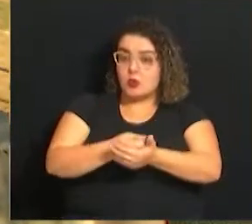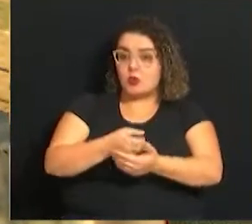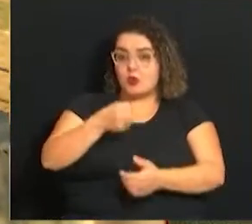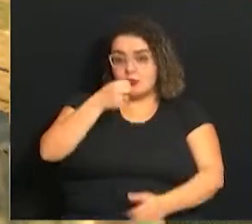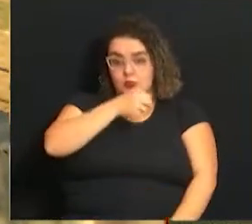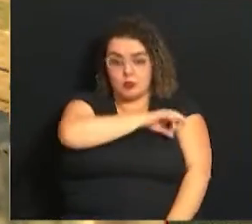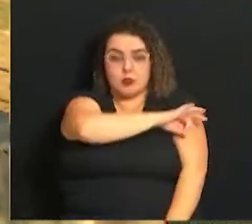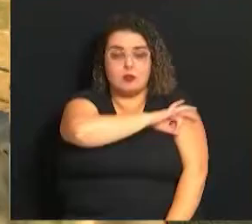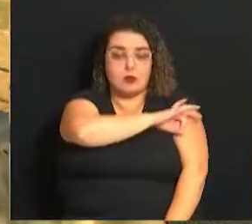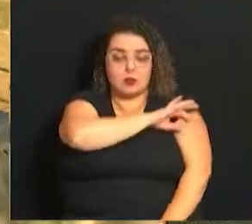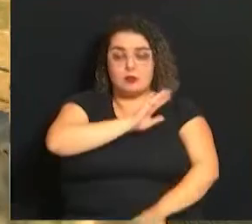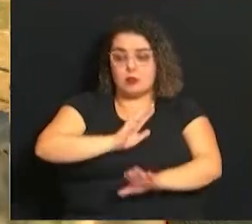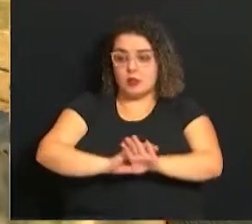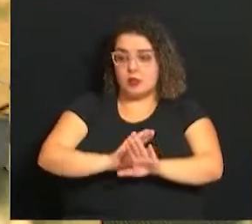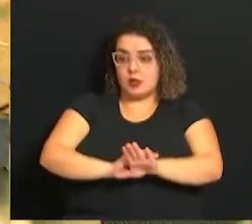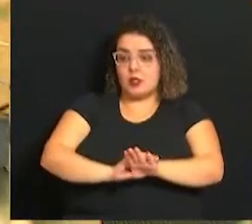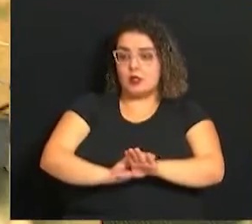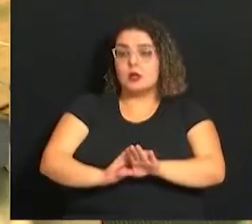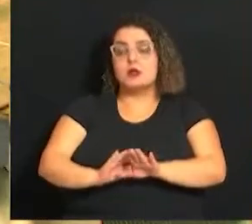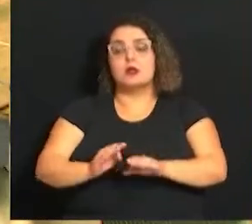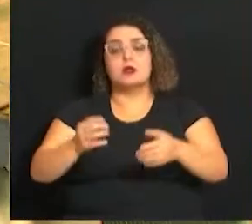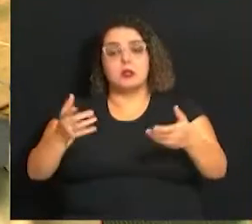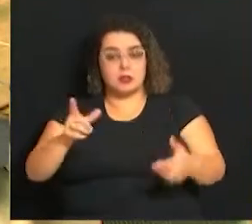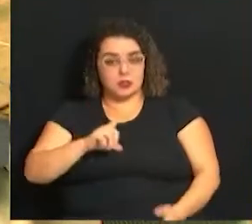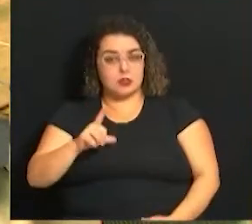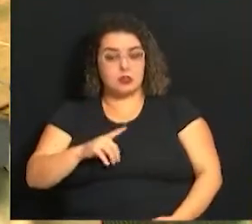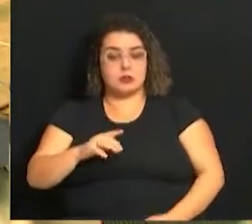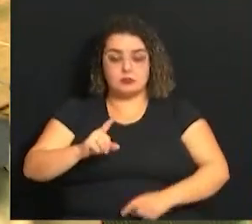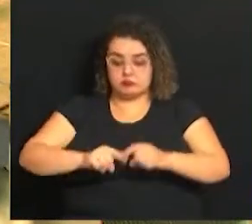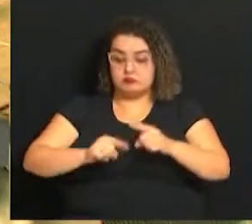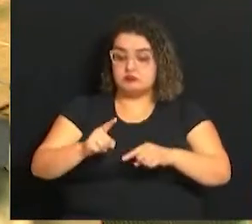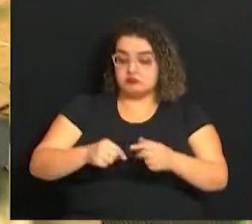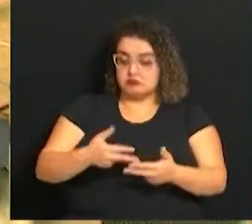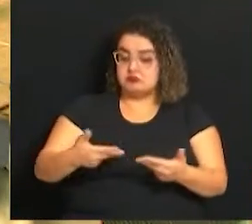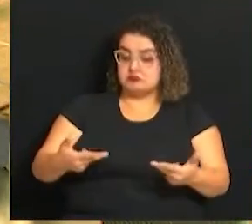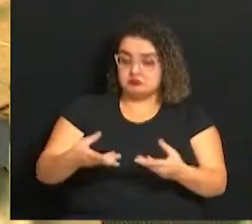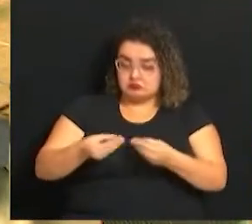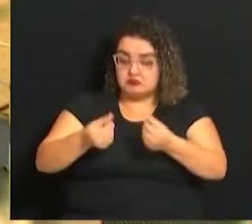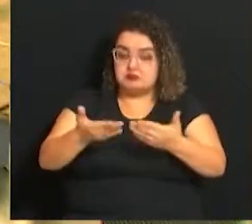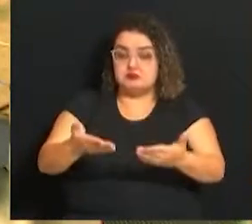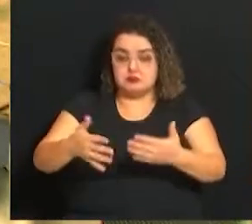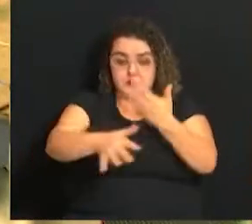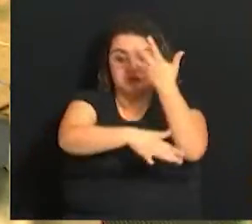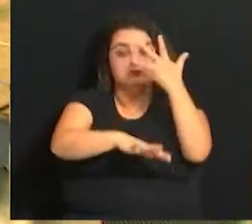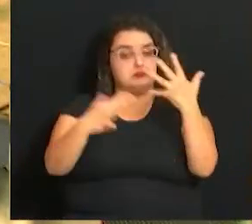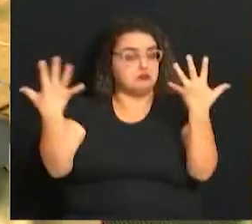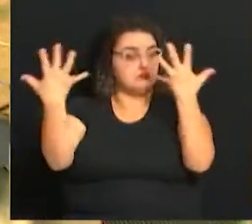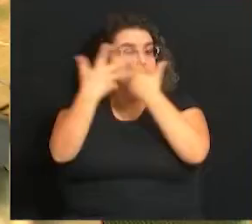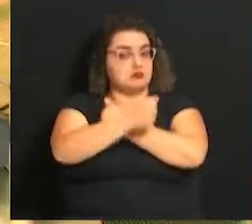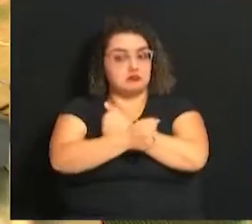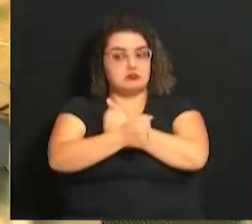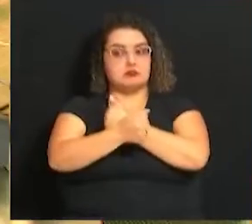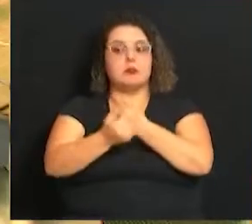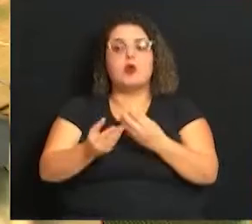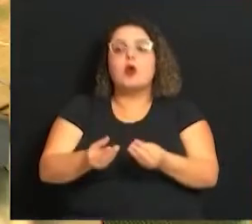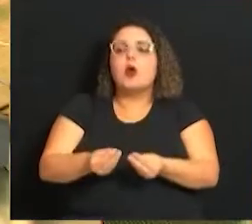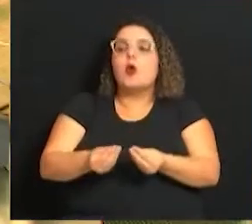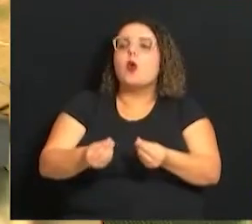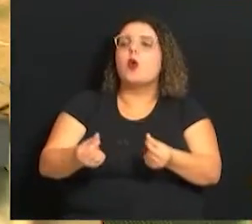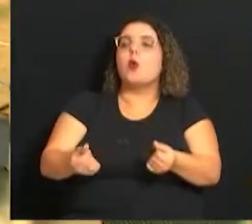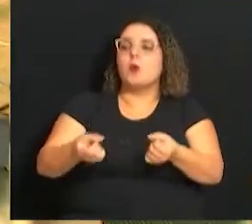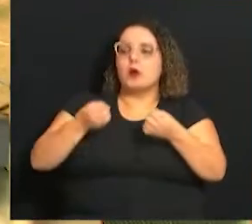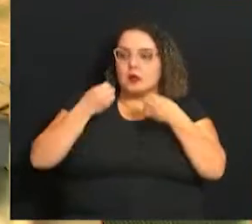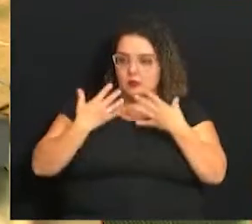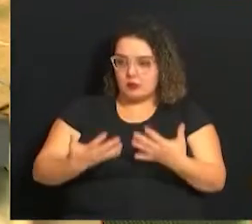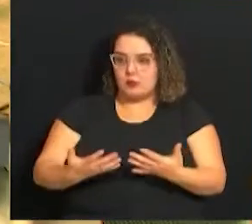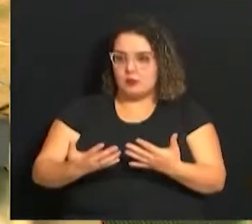e cobrasse a prefeitura uma ação e hoje ele tem um equipamento de qualidade importante dizer que esta Praça além de muito bonita